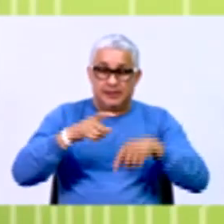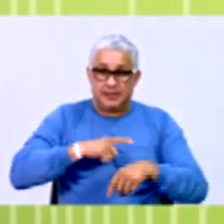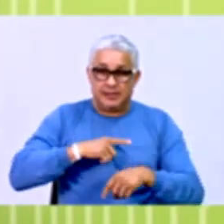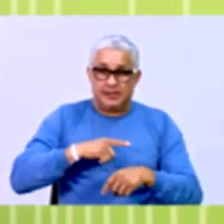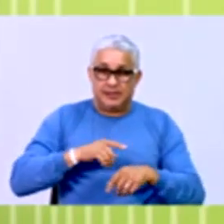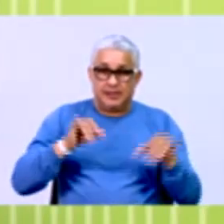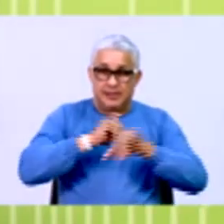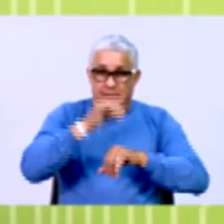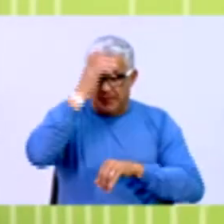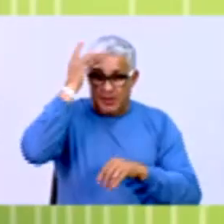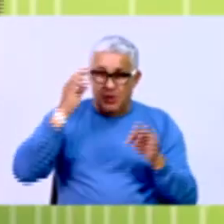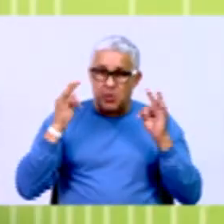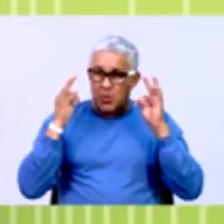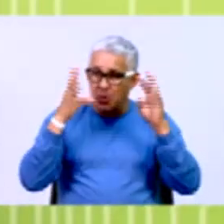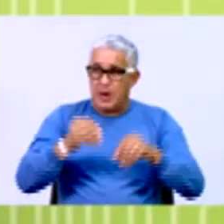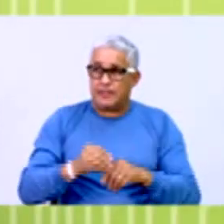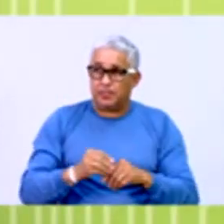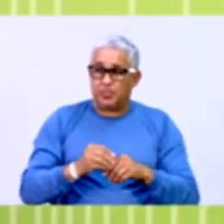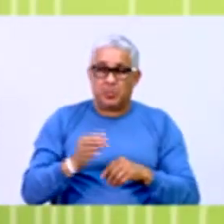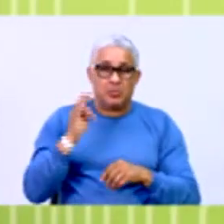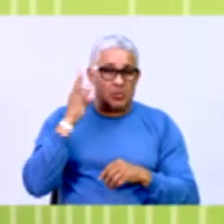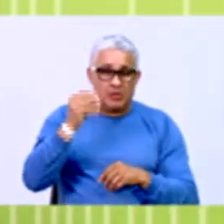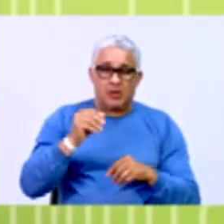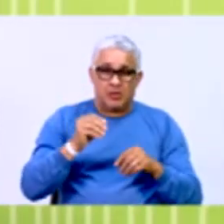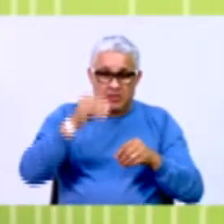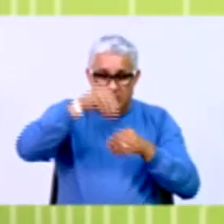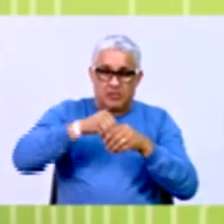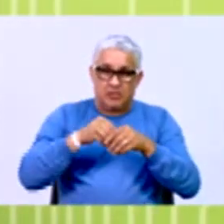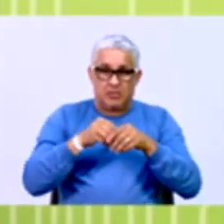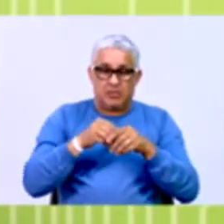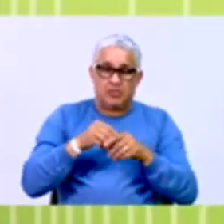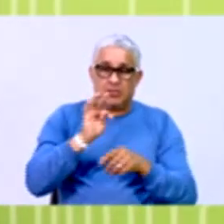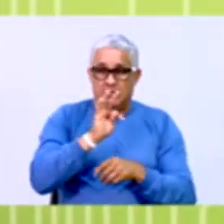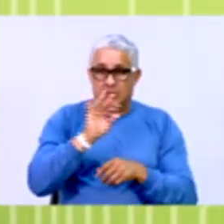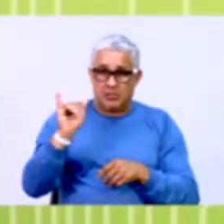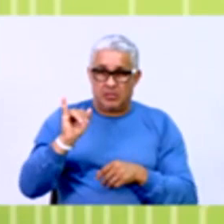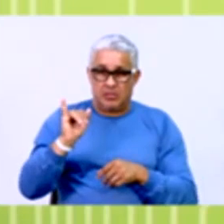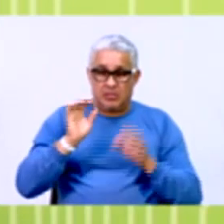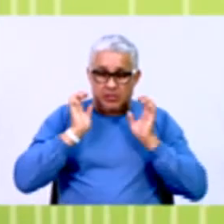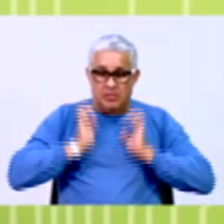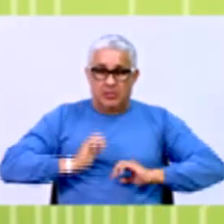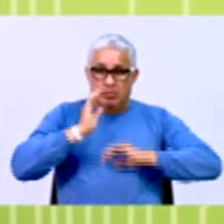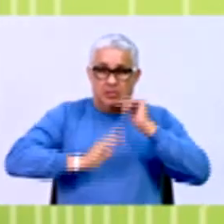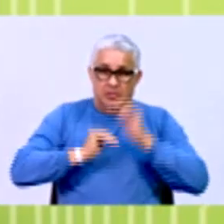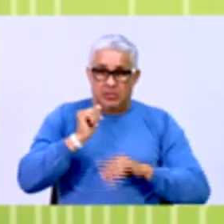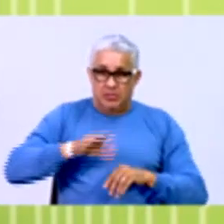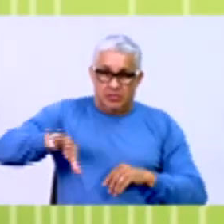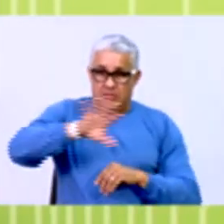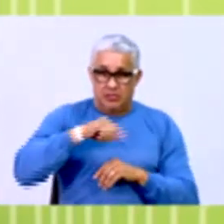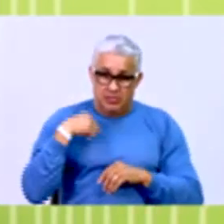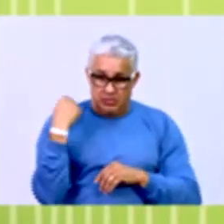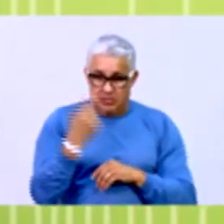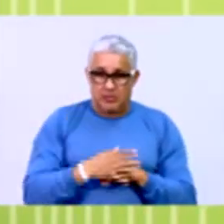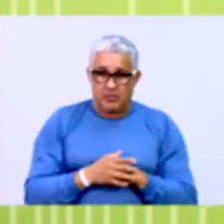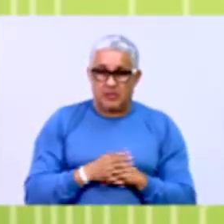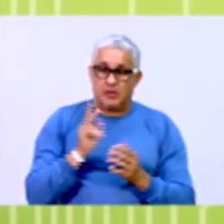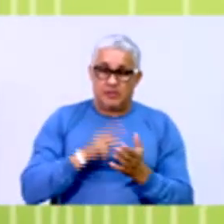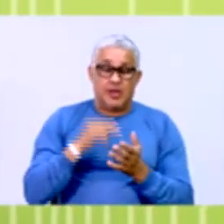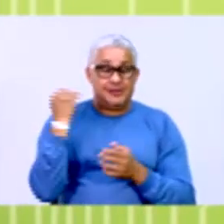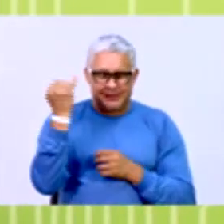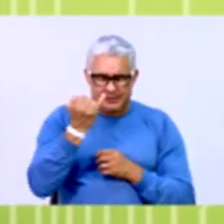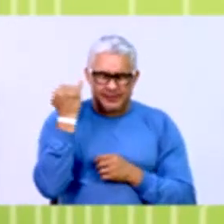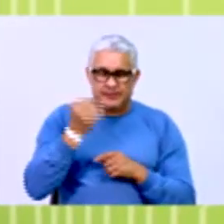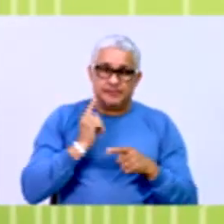todo mundo, né? Tudo passa pela TI. Então a ética profissional na nossa área é realmente muito